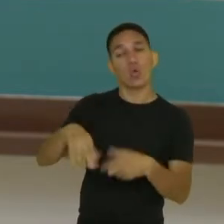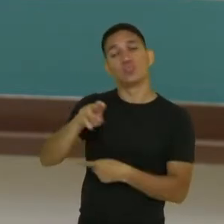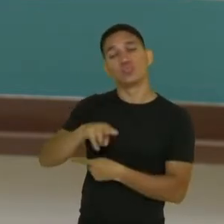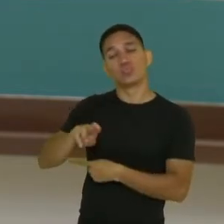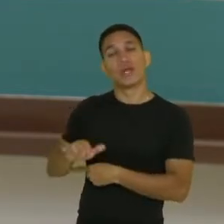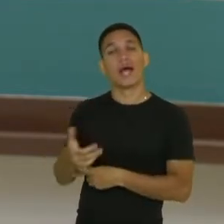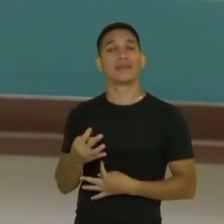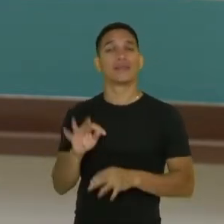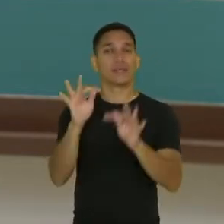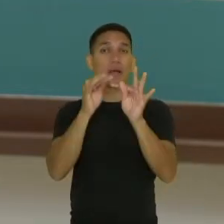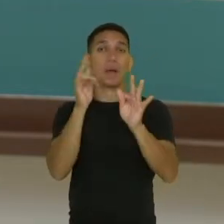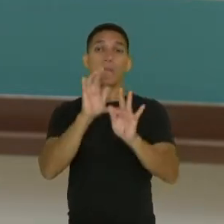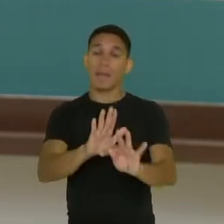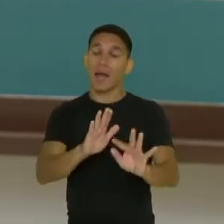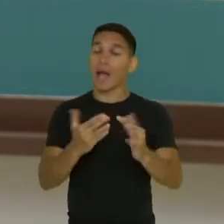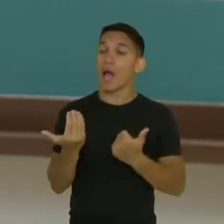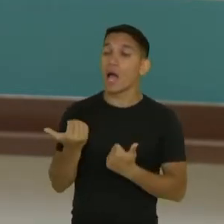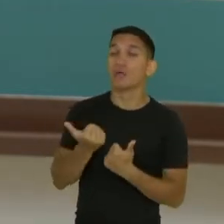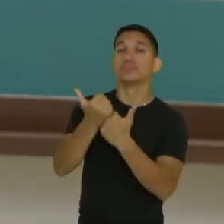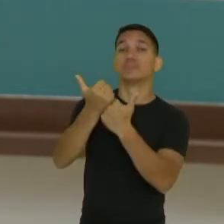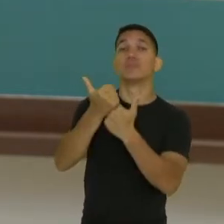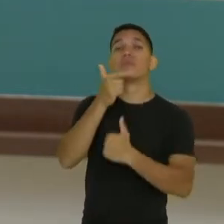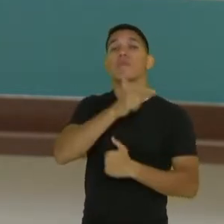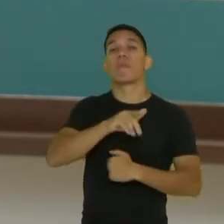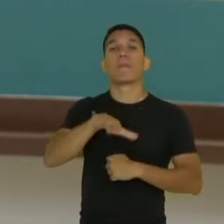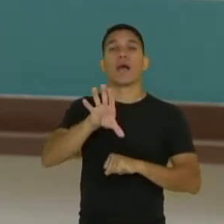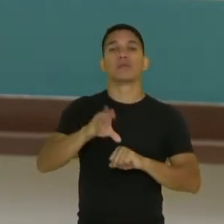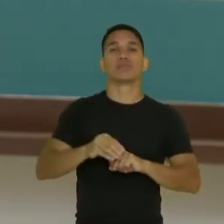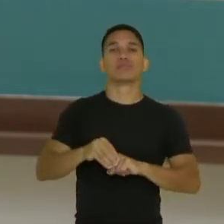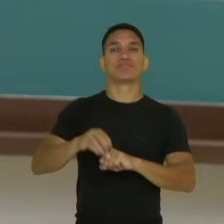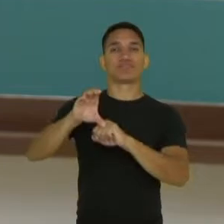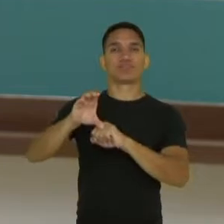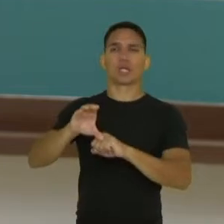para favorecer a aquisição dos conhecimentos, e não para